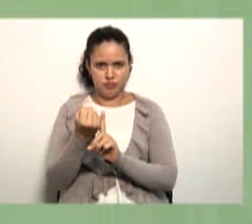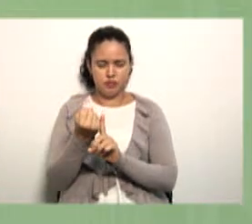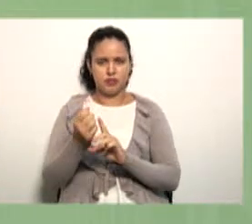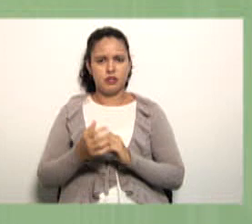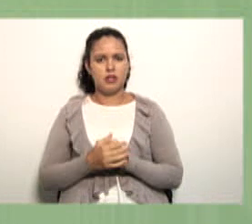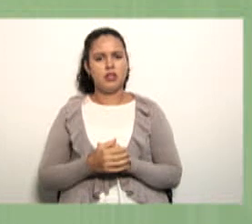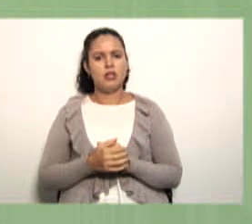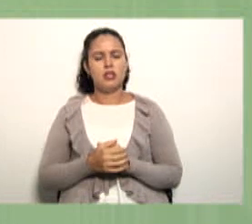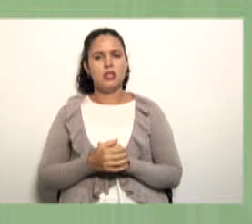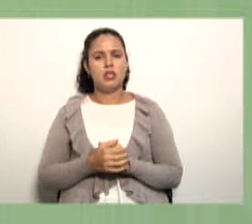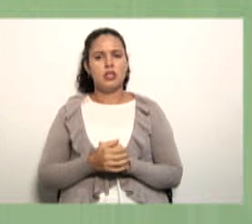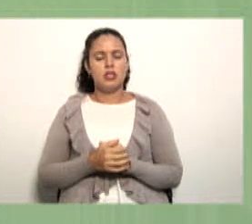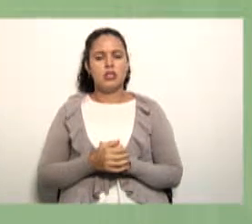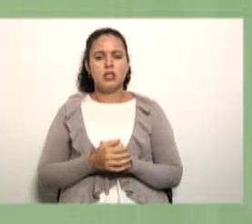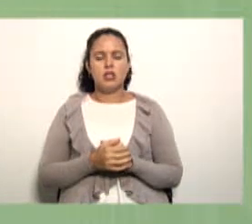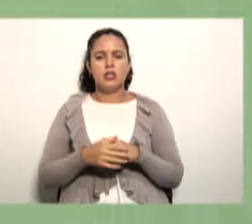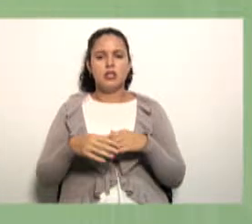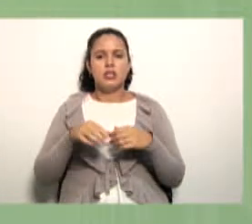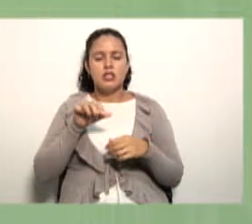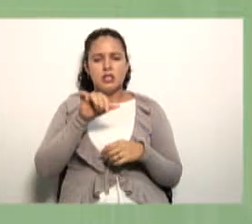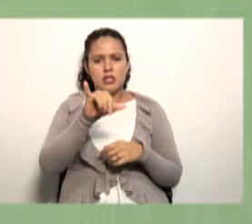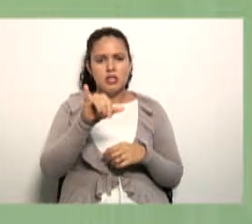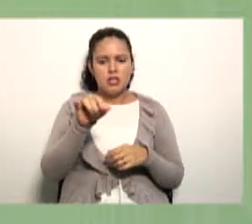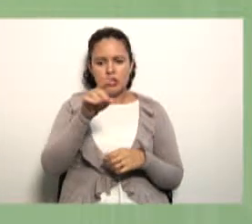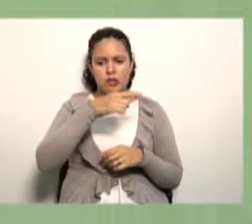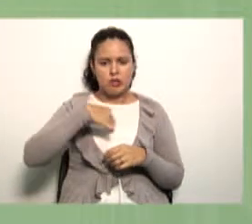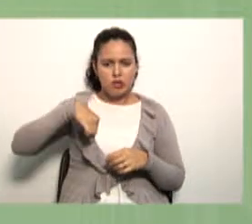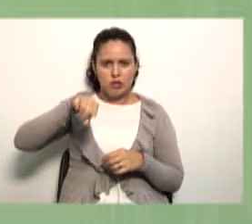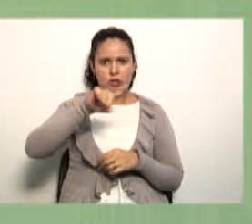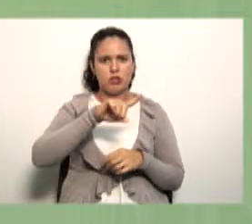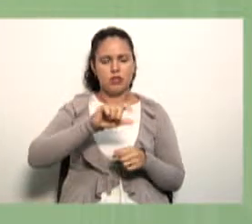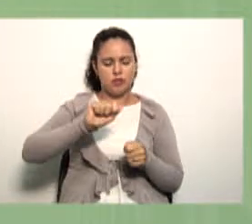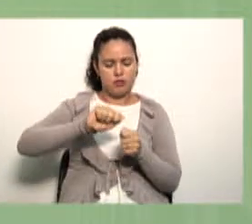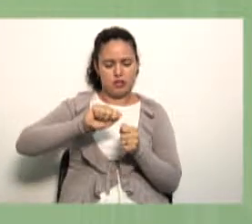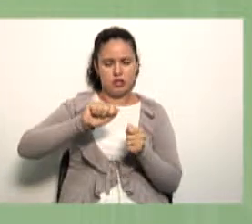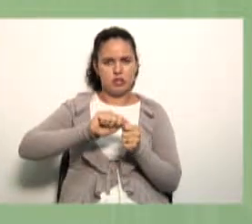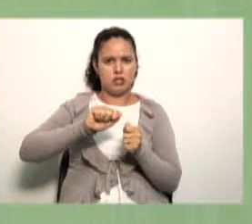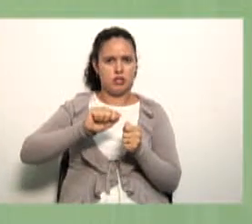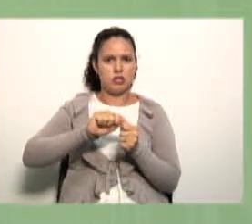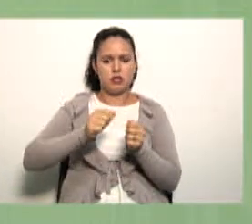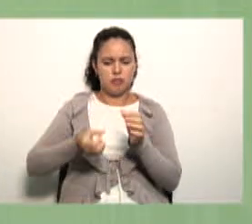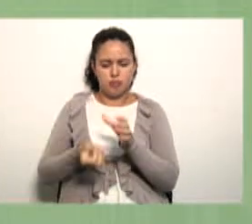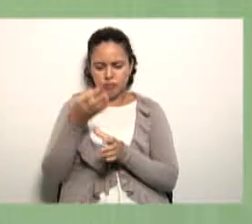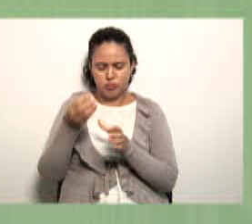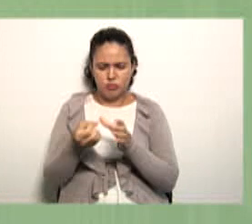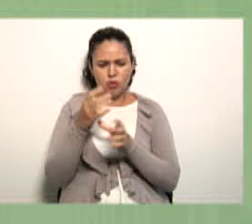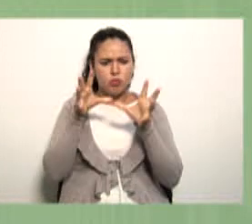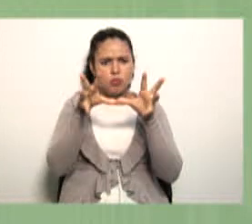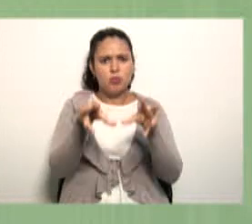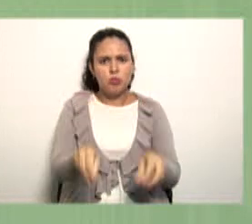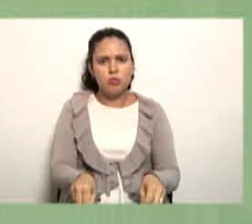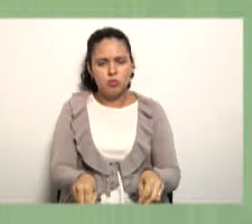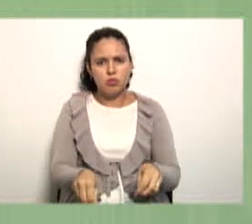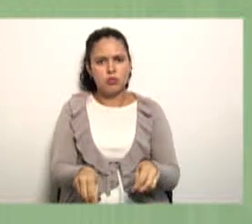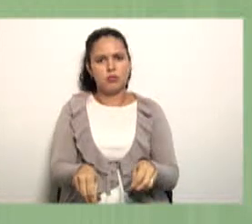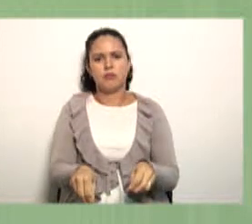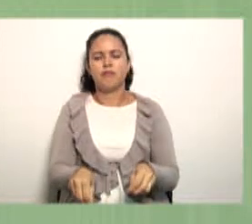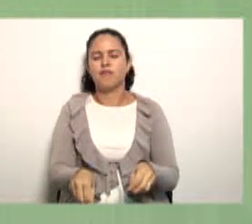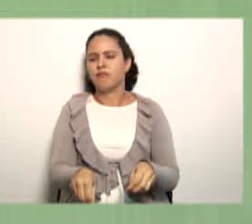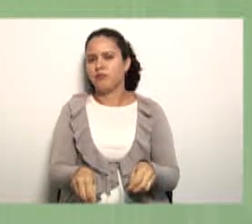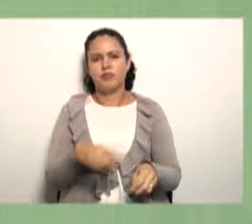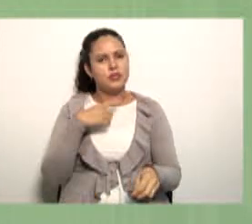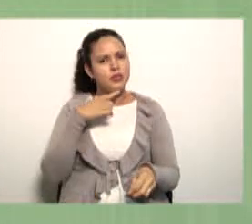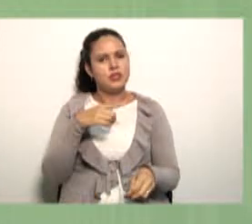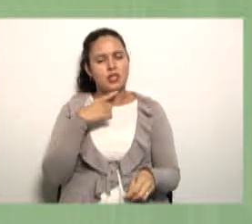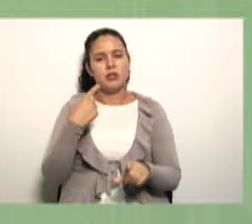tivesse que produzir todas as coisas que nós queremos. Isso significa que teríamos que ter recursos humanos e